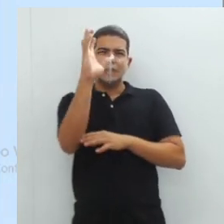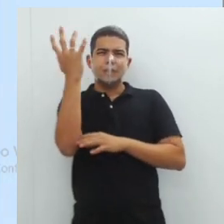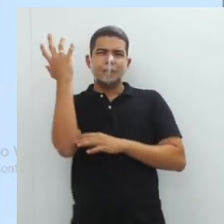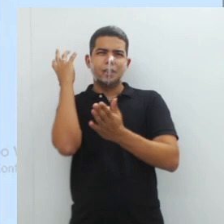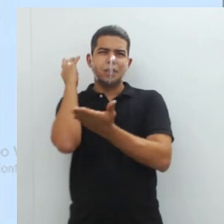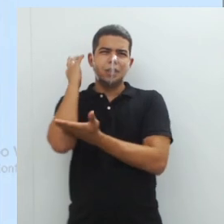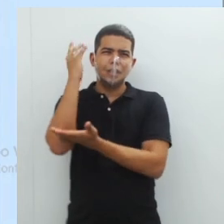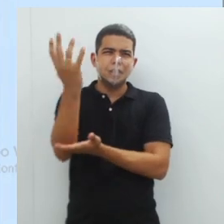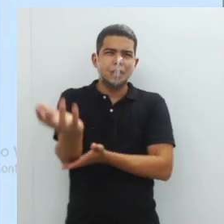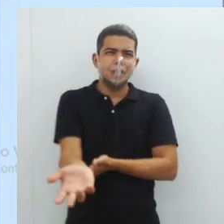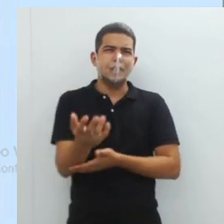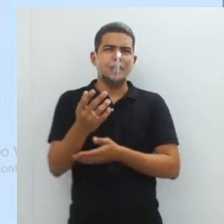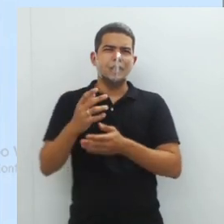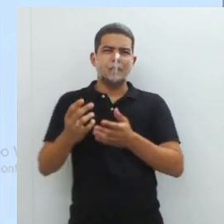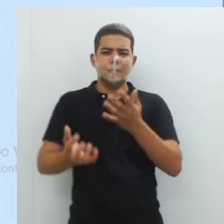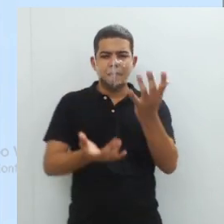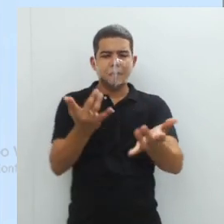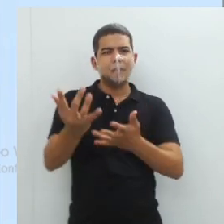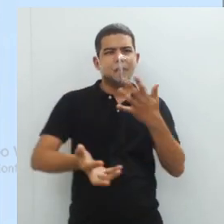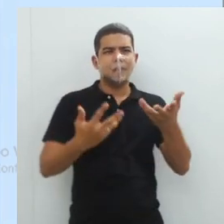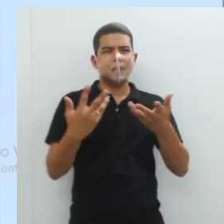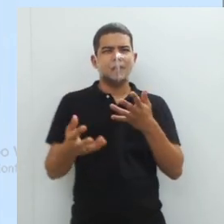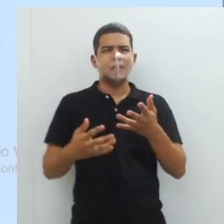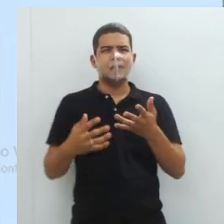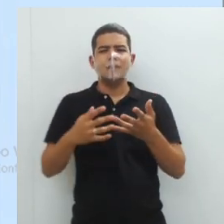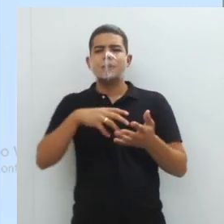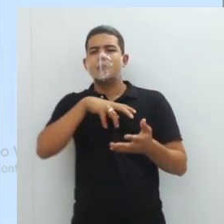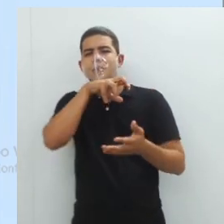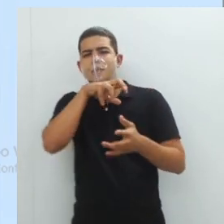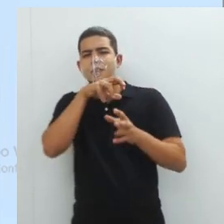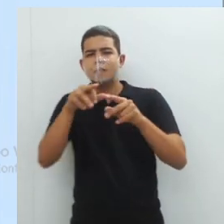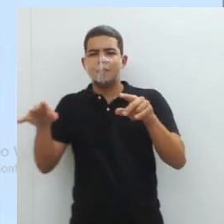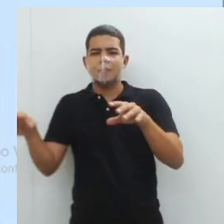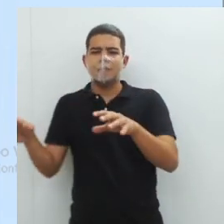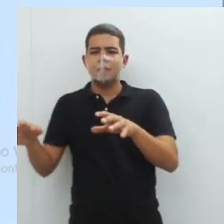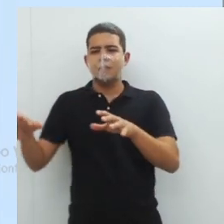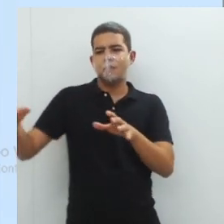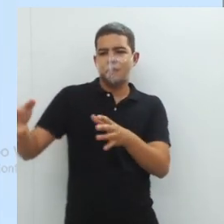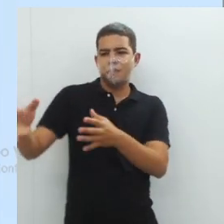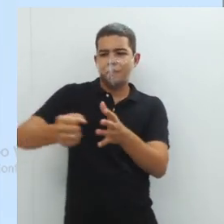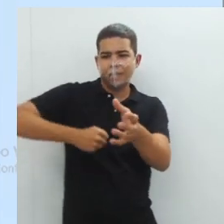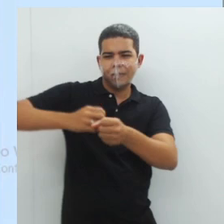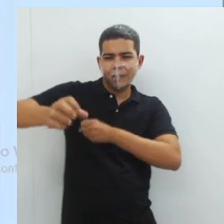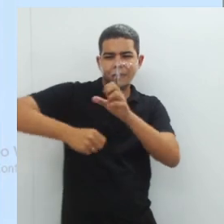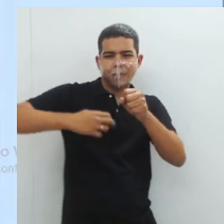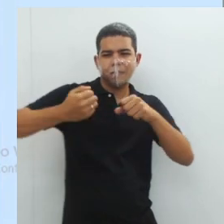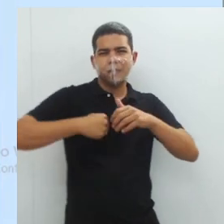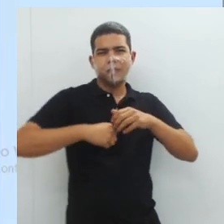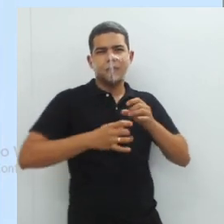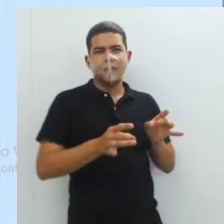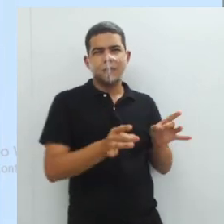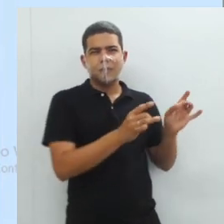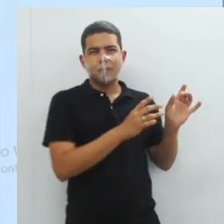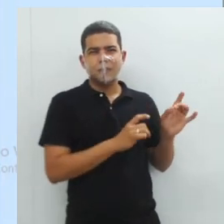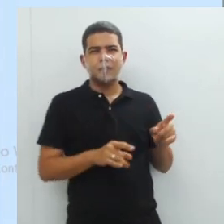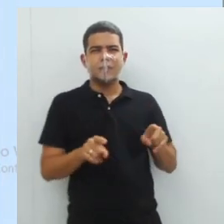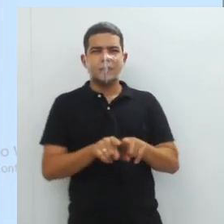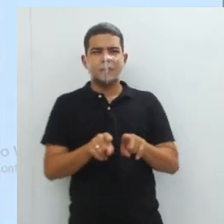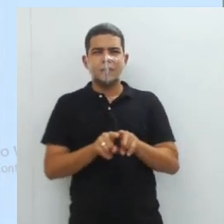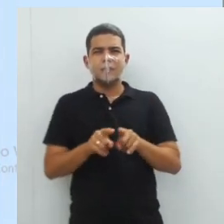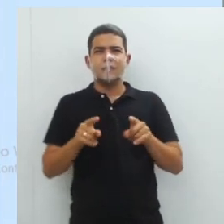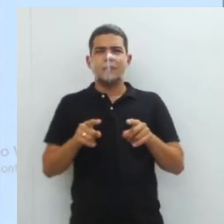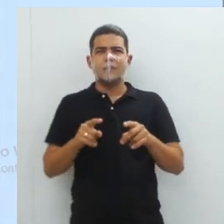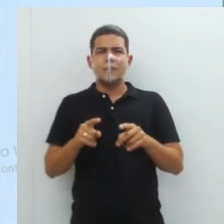sem controle, tráfico ilegal de animais silvestres, pastoreio excessivo de gado e algumas práticas